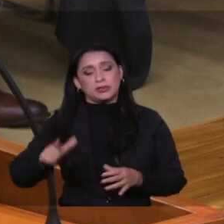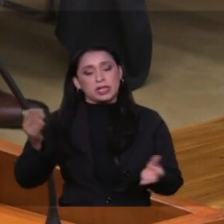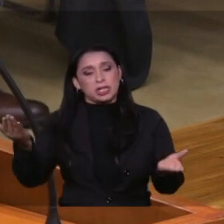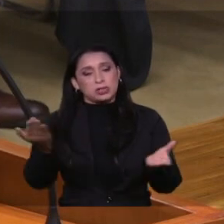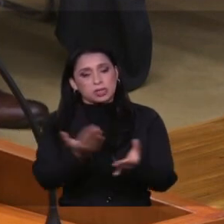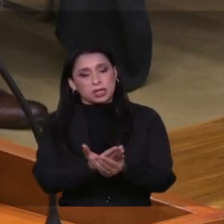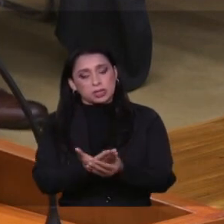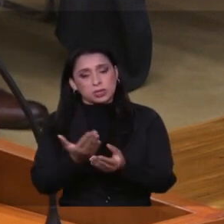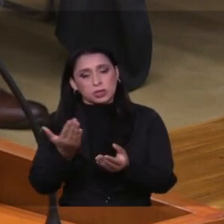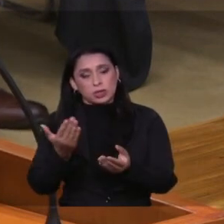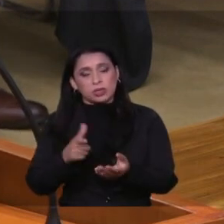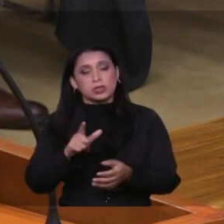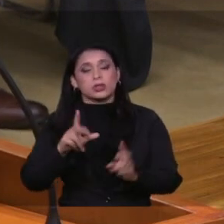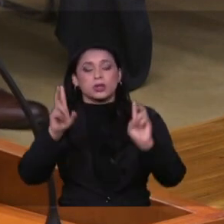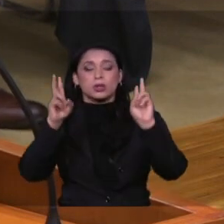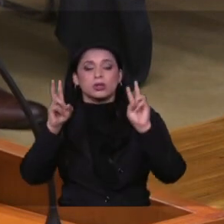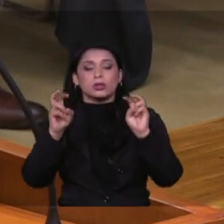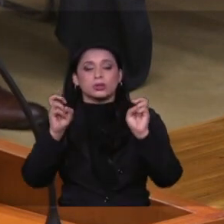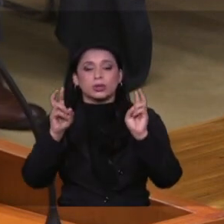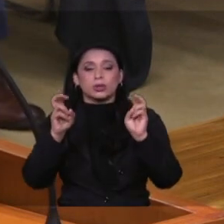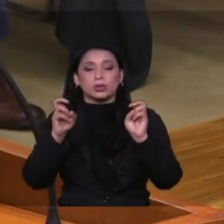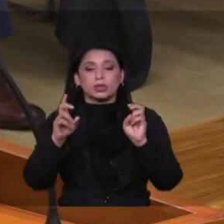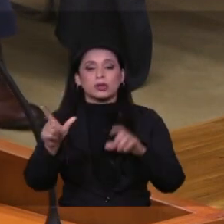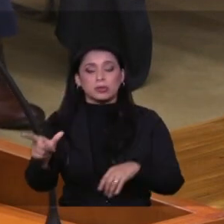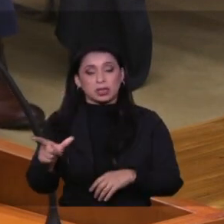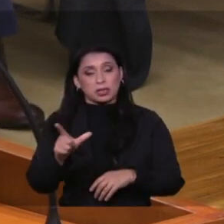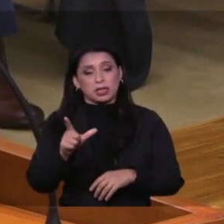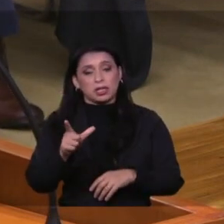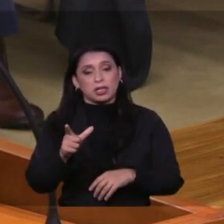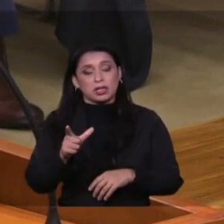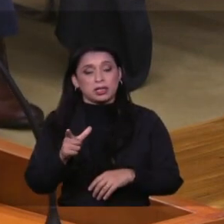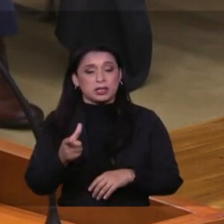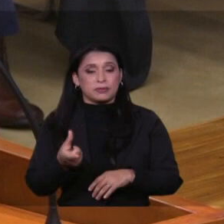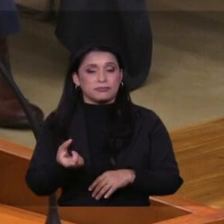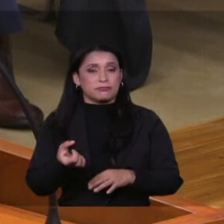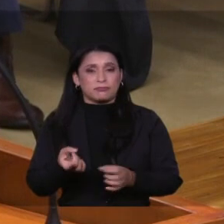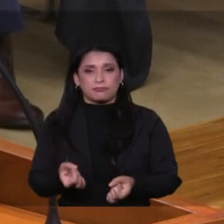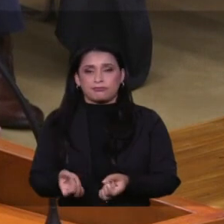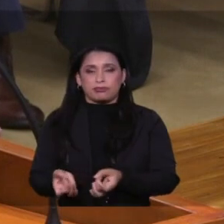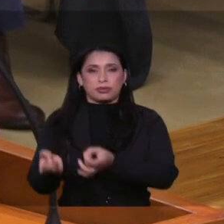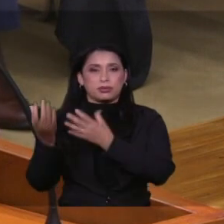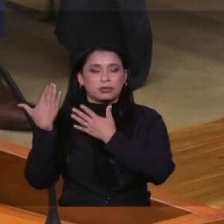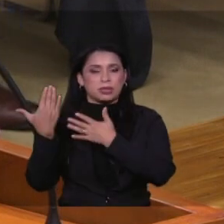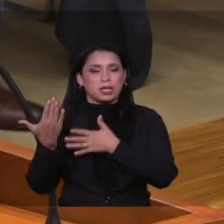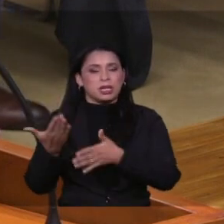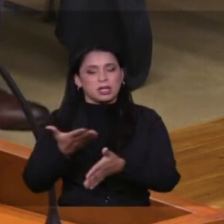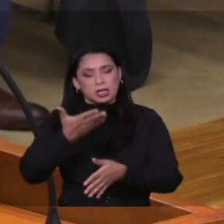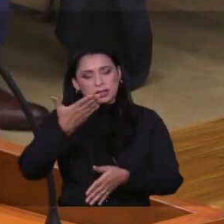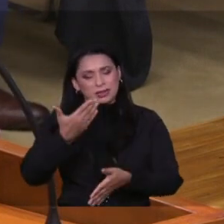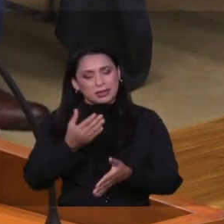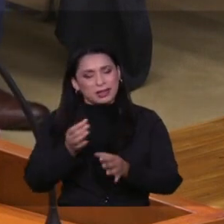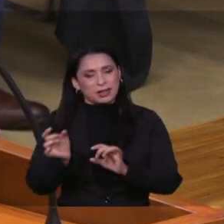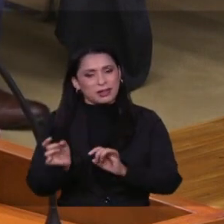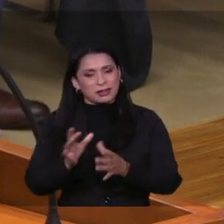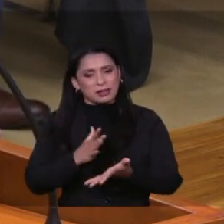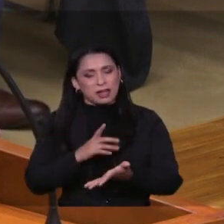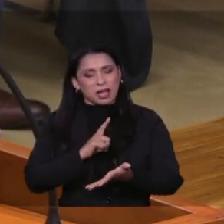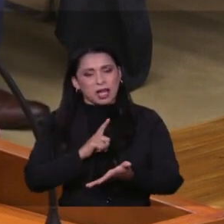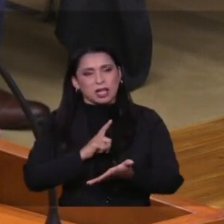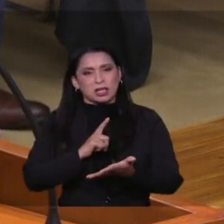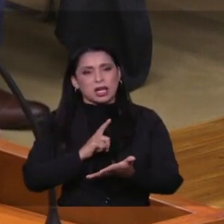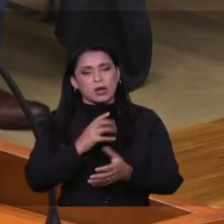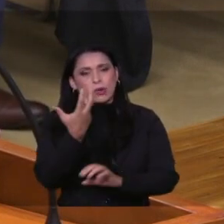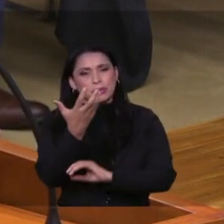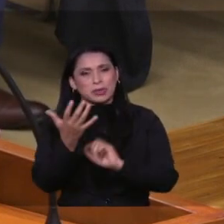ações que tratam sobre um contexto que nós queremos deixar no passado, um contexto de degradação do meio ambiente,